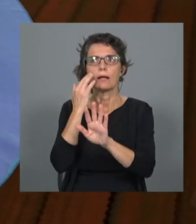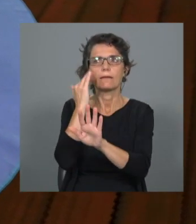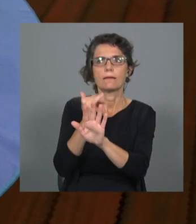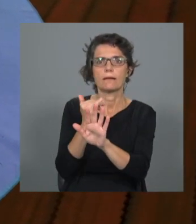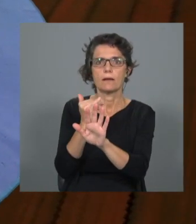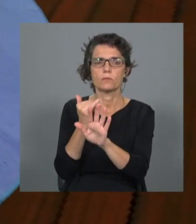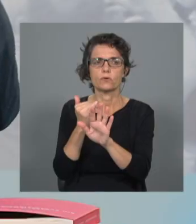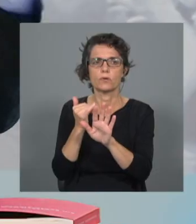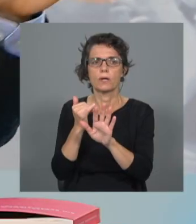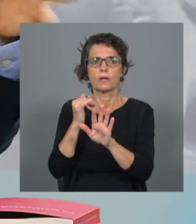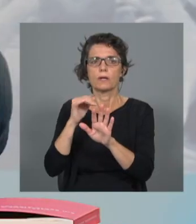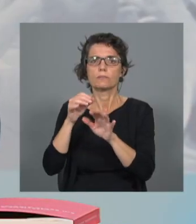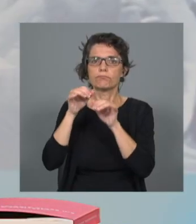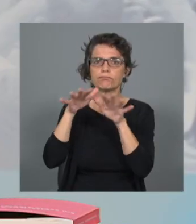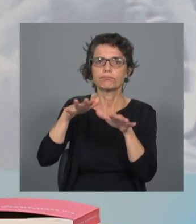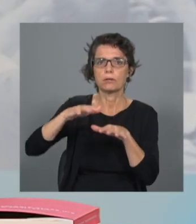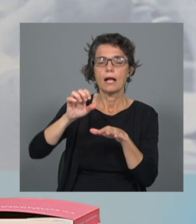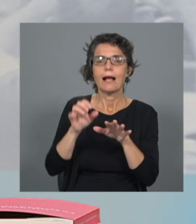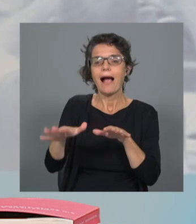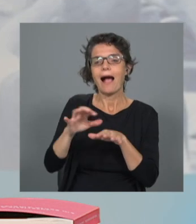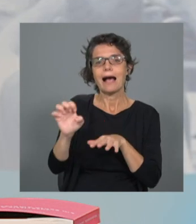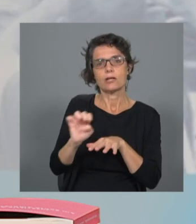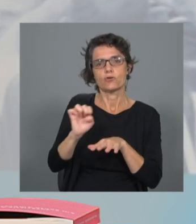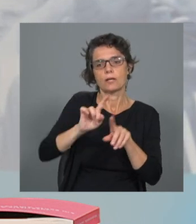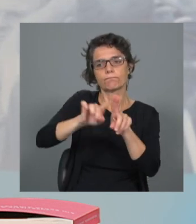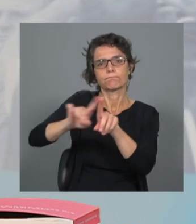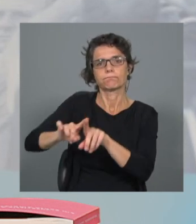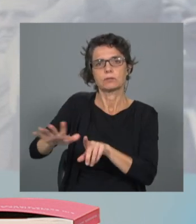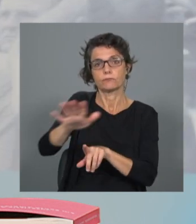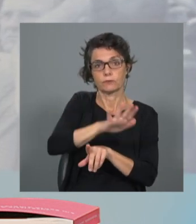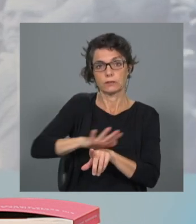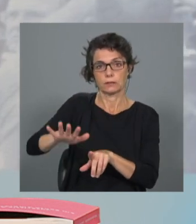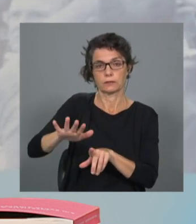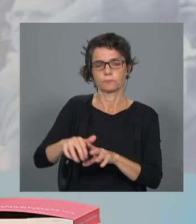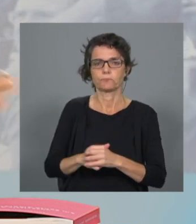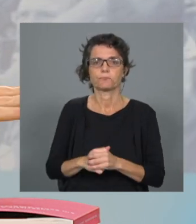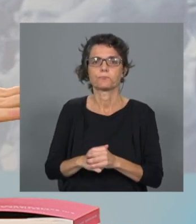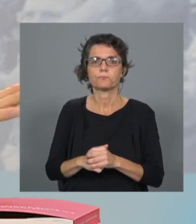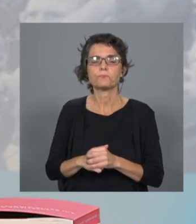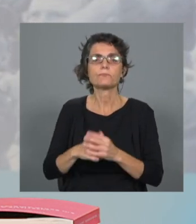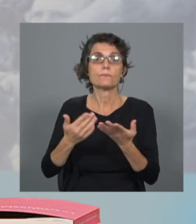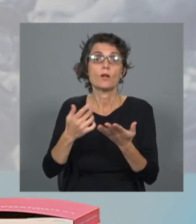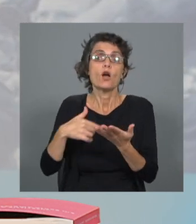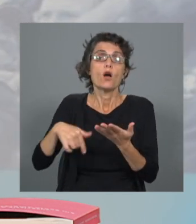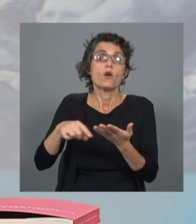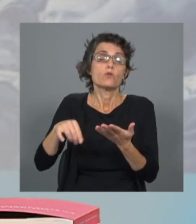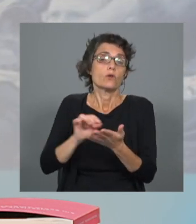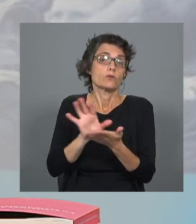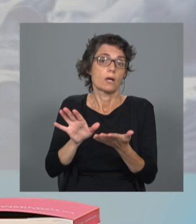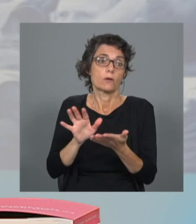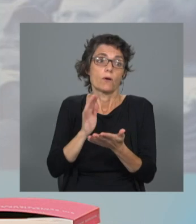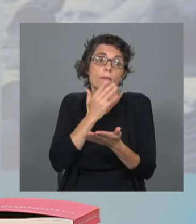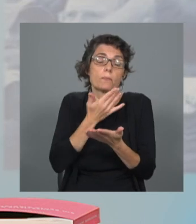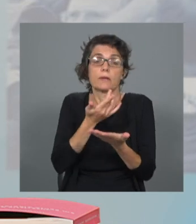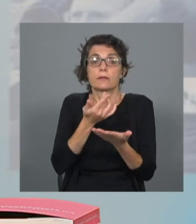ao Oeste, procuramos chegar ao Termo, procuramos ter também aqui na zona de Lisboa. Estamos dependentes dos párocos que